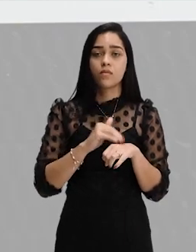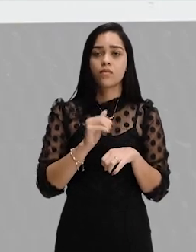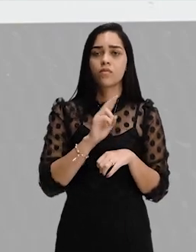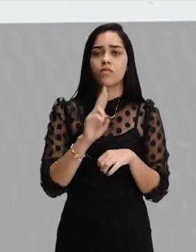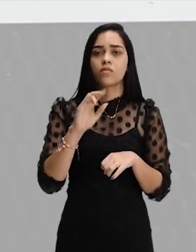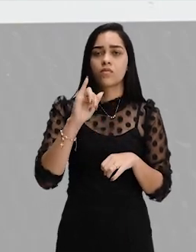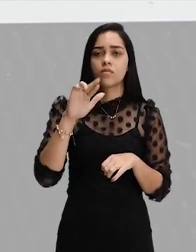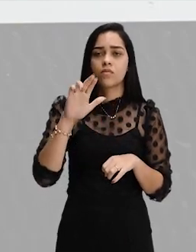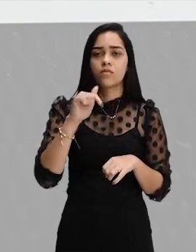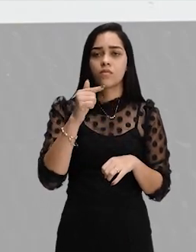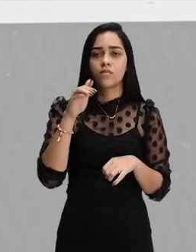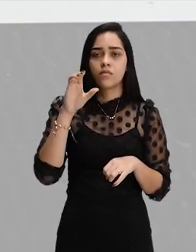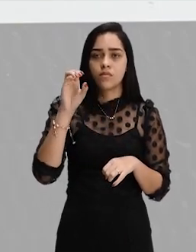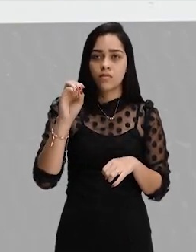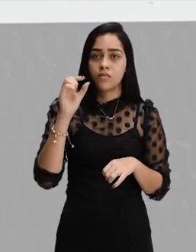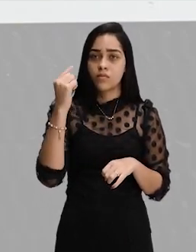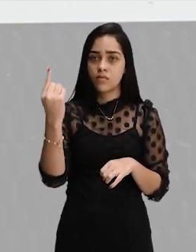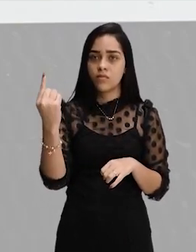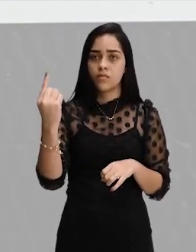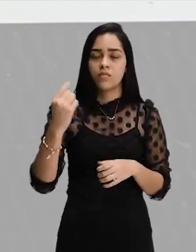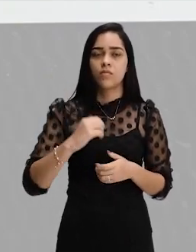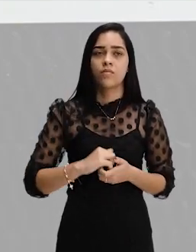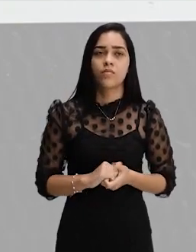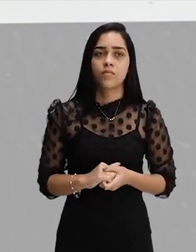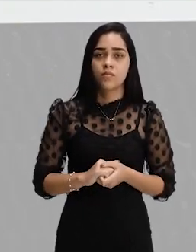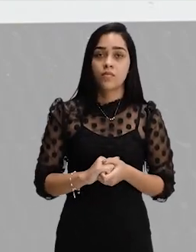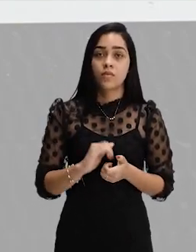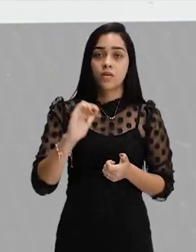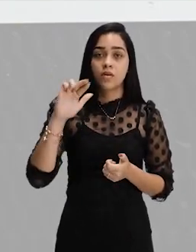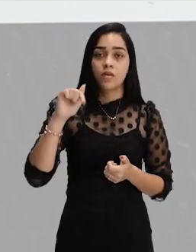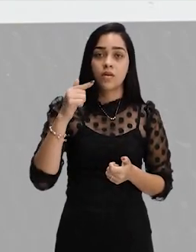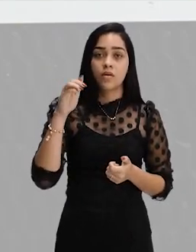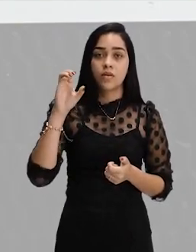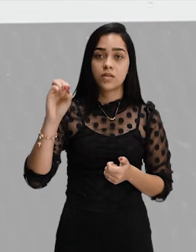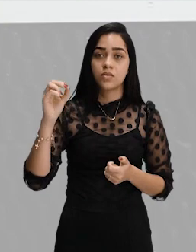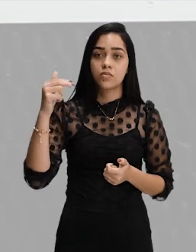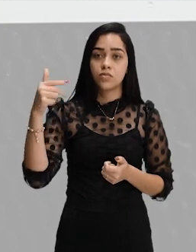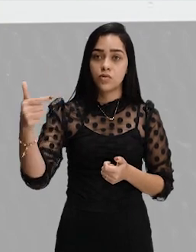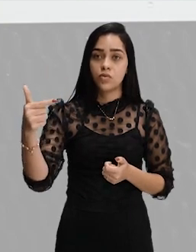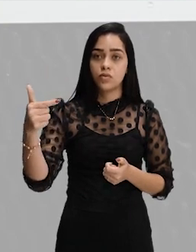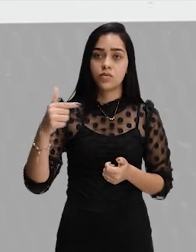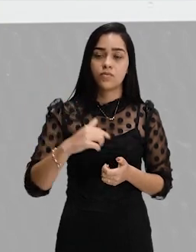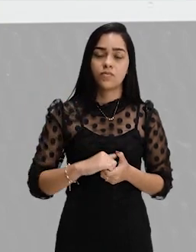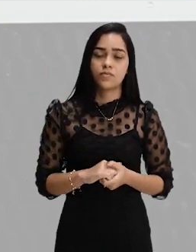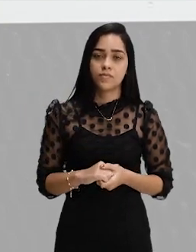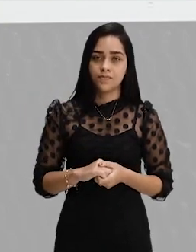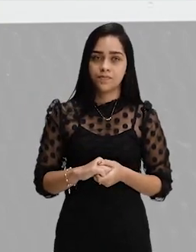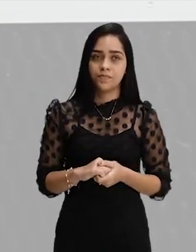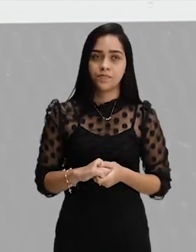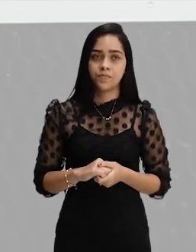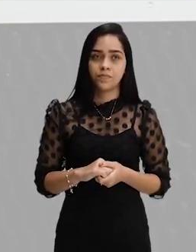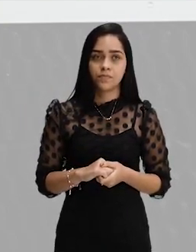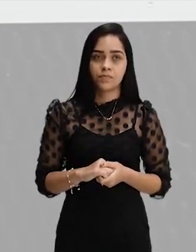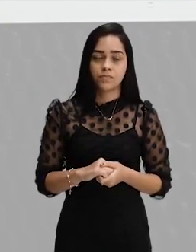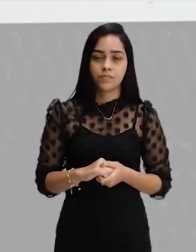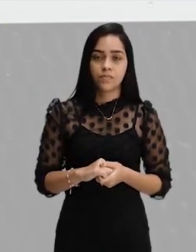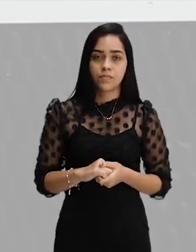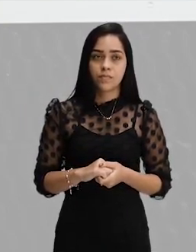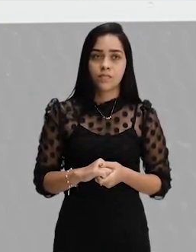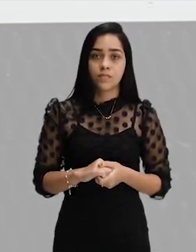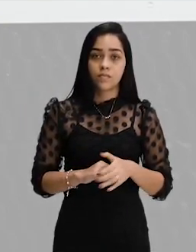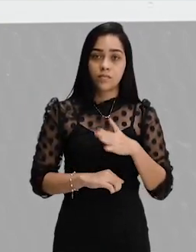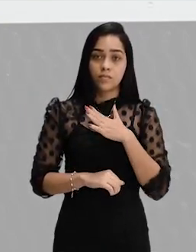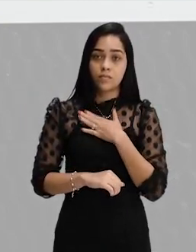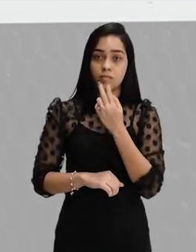de inequação 1, tá? E vou chamar essa aqui de inequação 2. São as